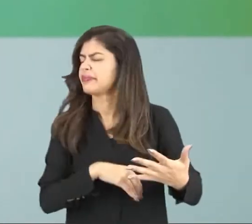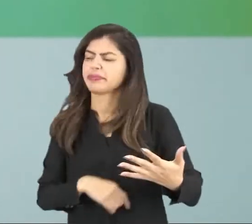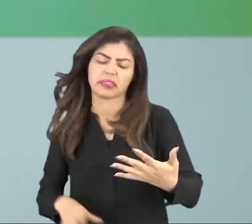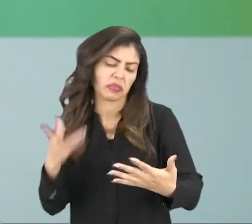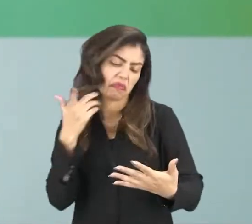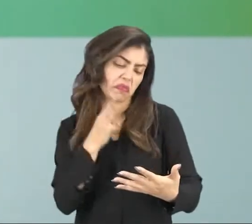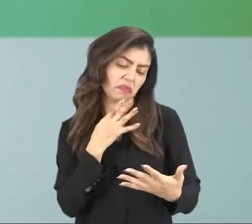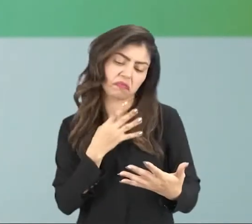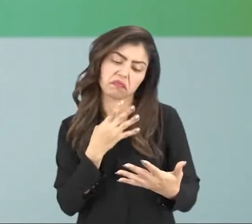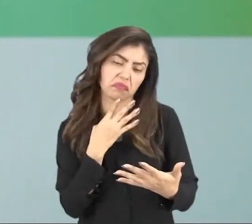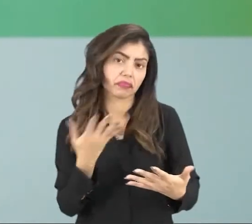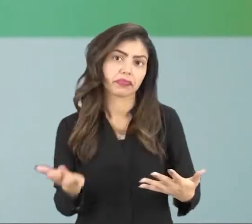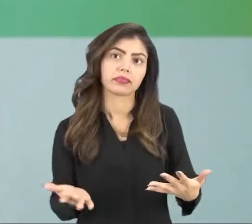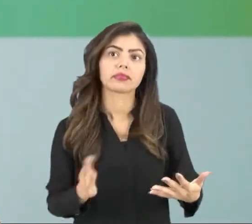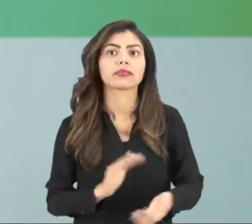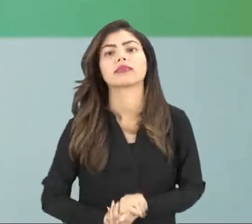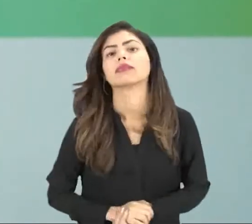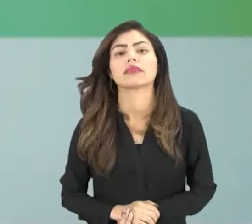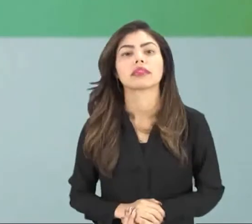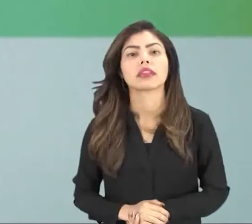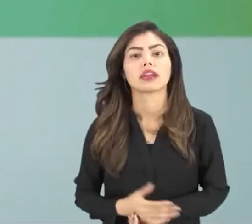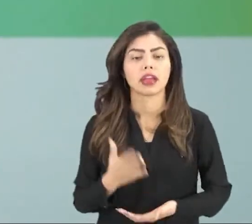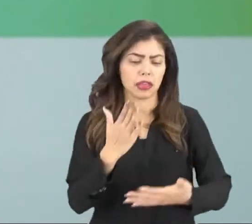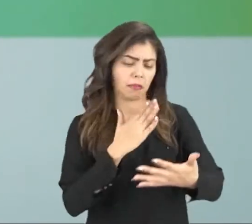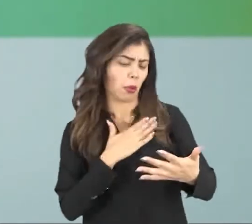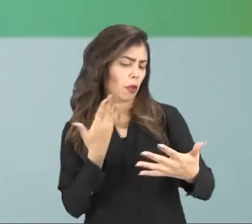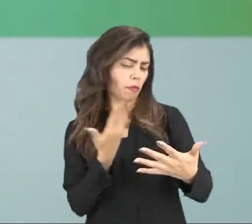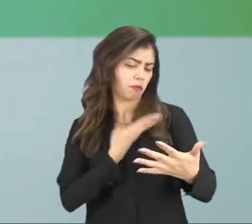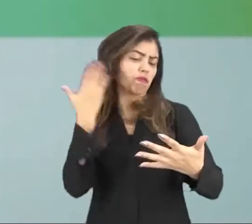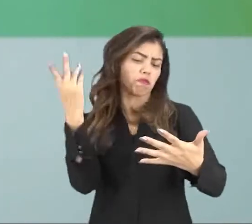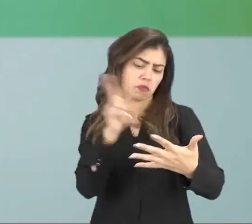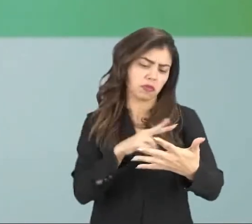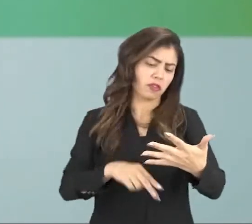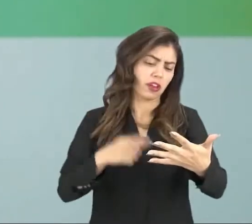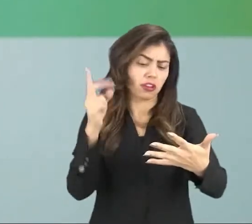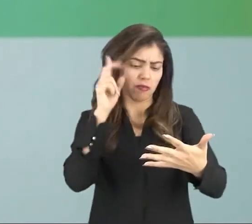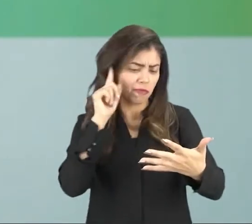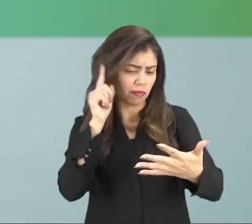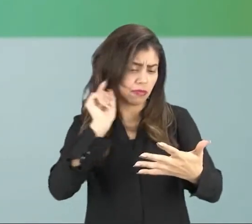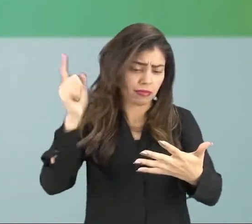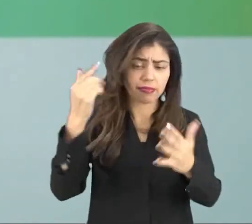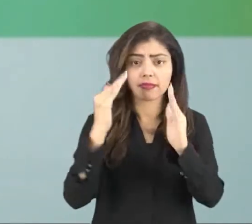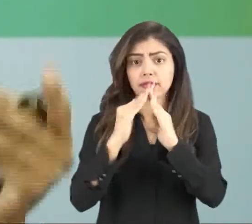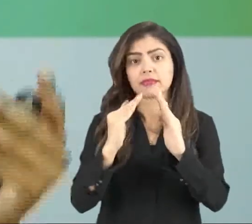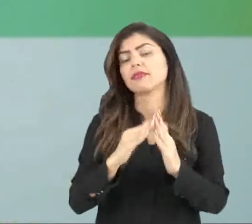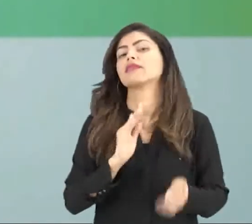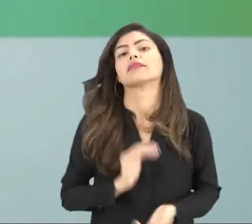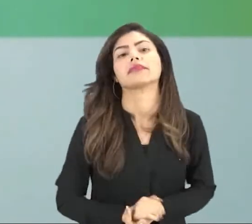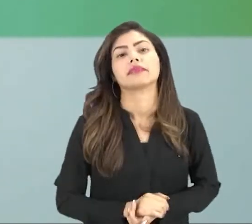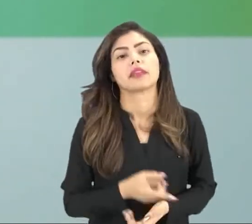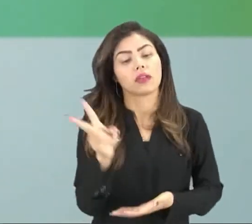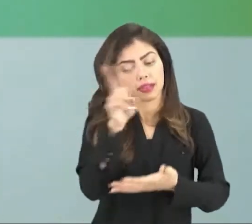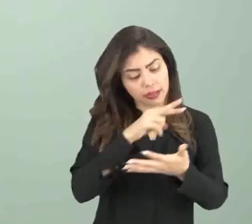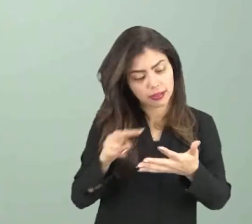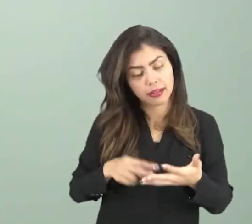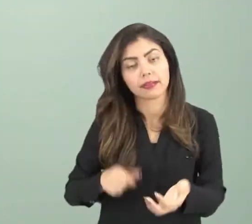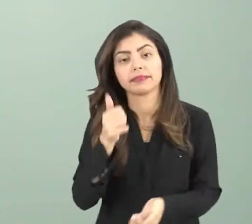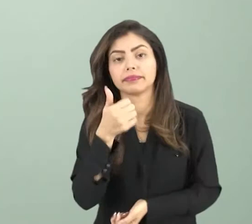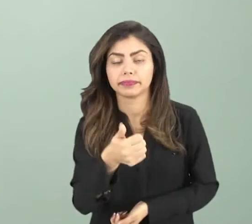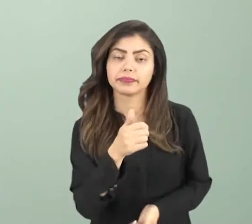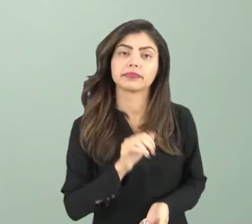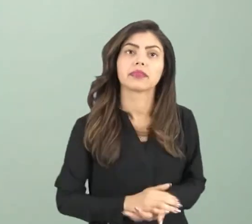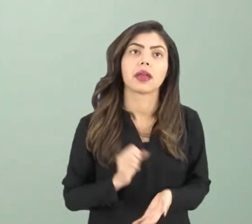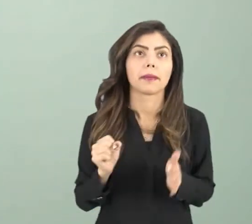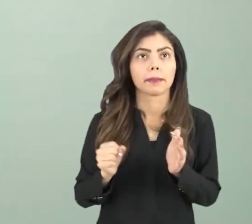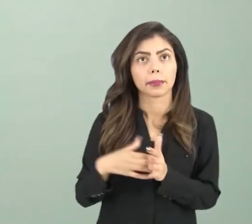disso aqui, eu conheço, ele é meu xará, a gente conversa todo dia lá em casa. Então, leiam, pessoal. A leitura